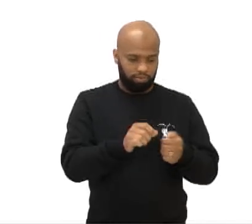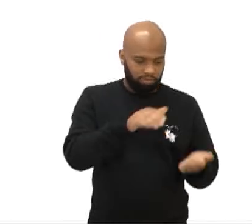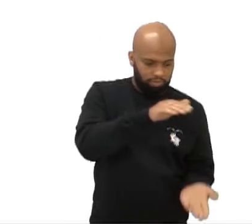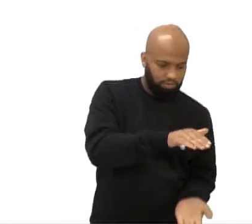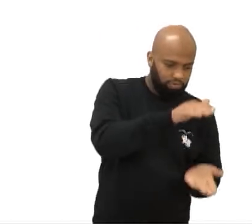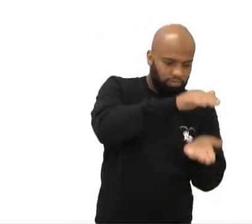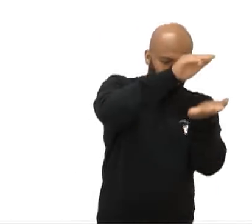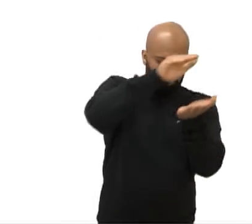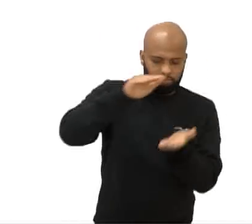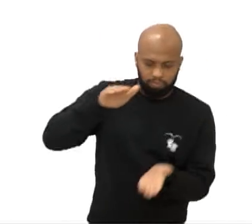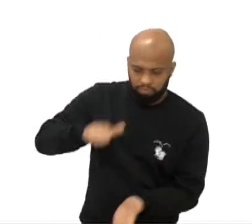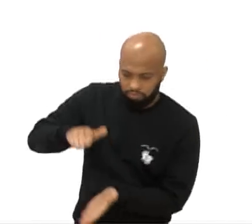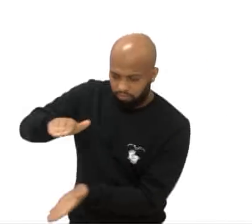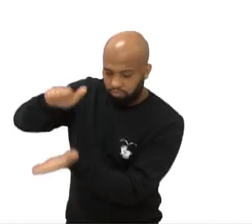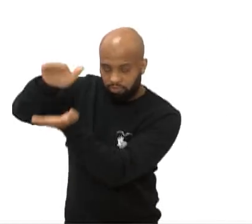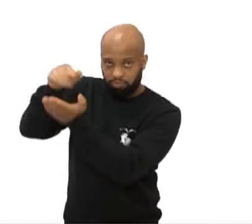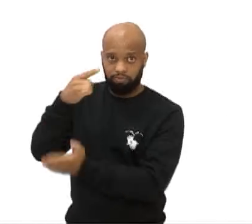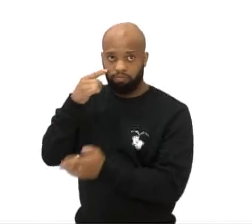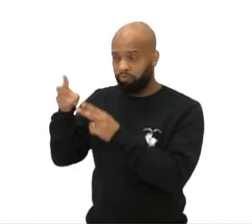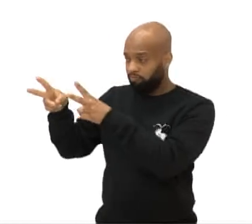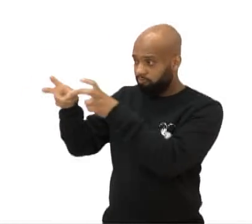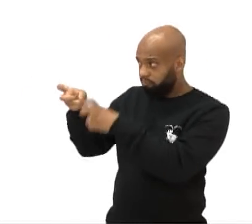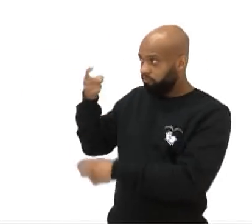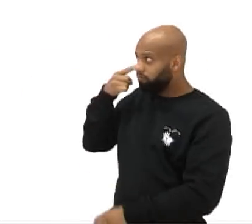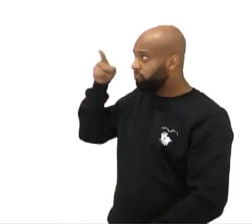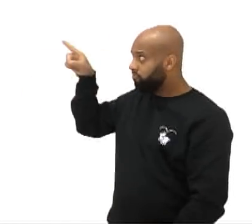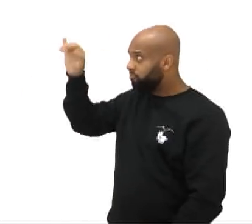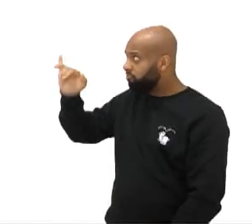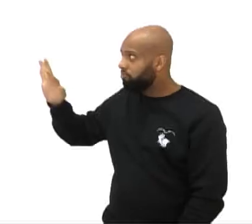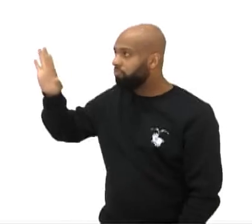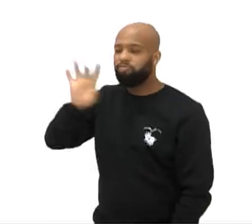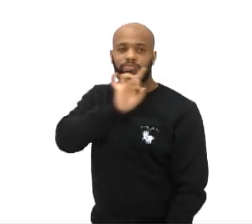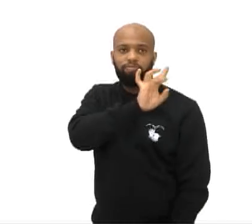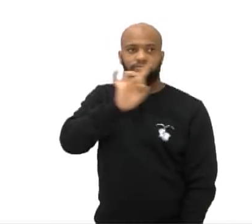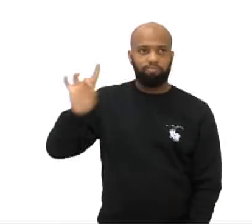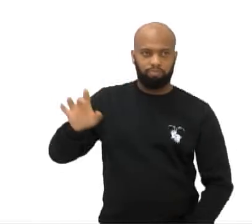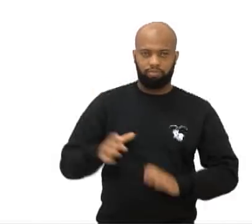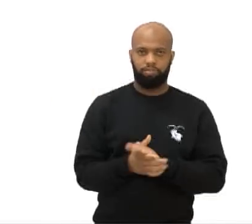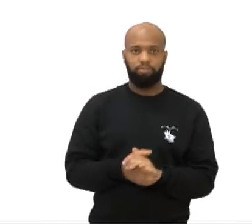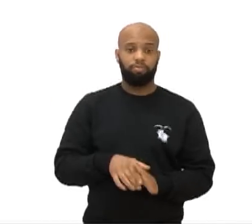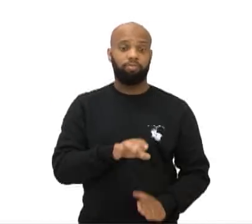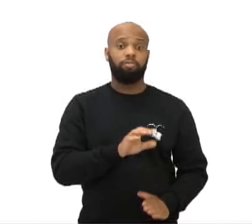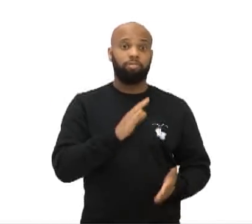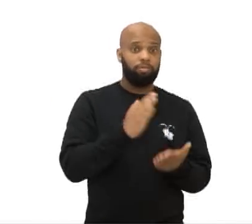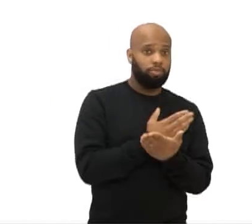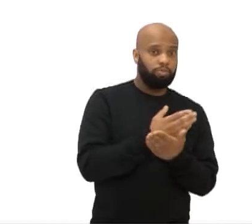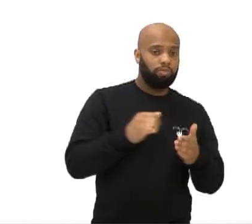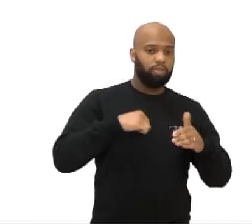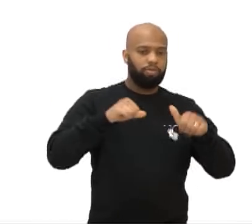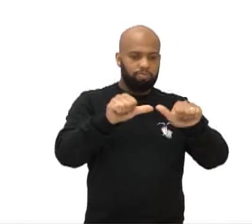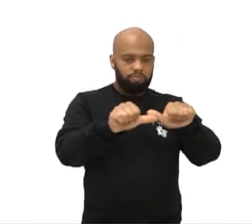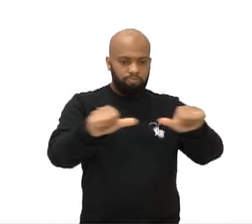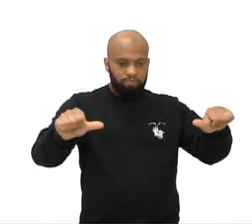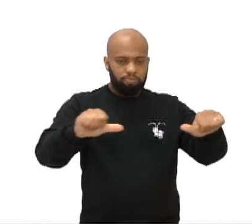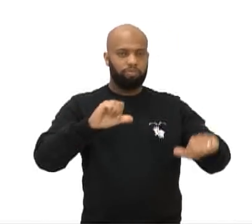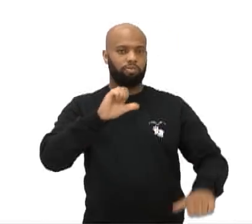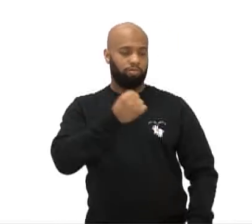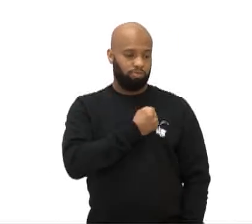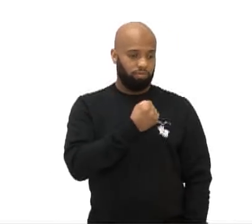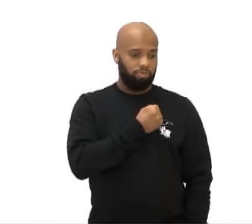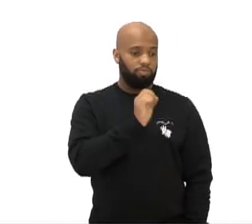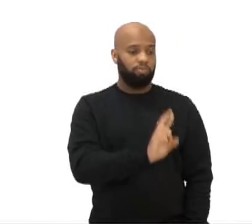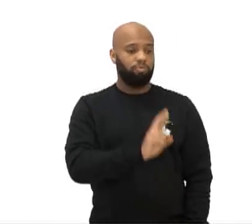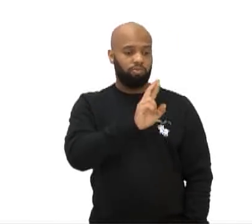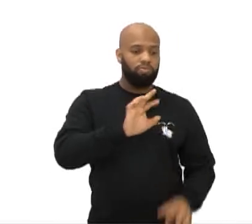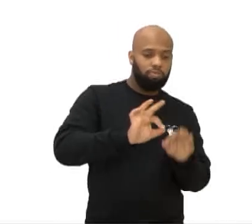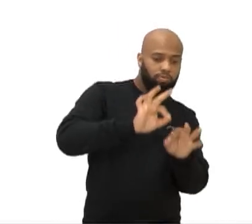pilhas da mesma altura. Observe que em algumas caixas, coloquei um adesivo com um número que representa a